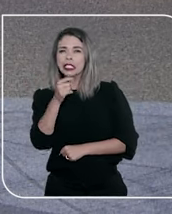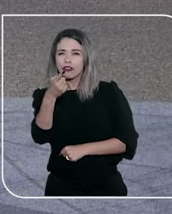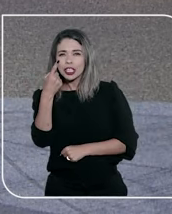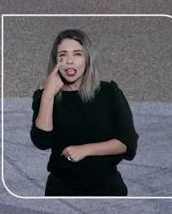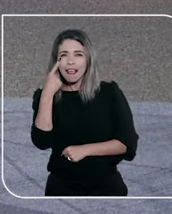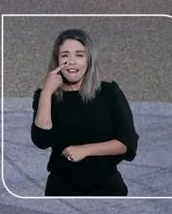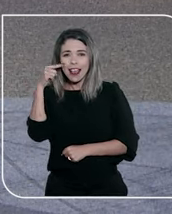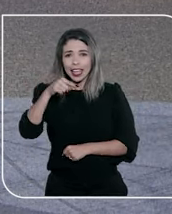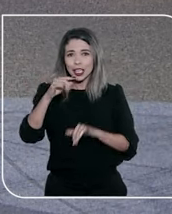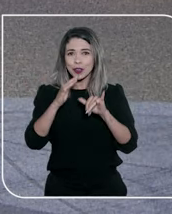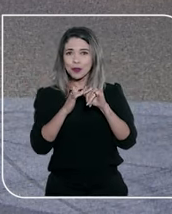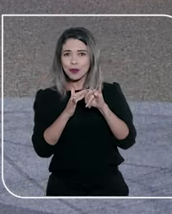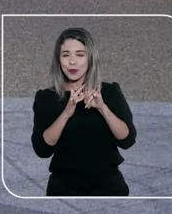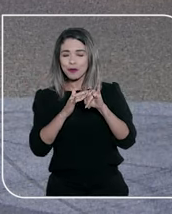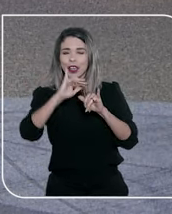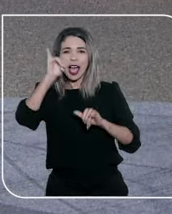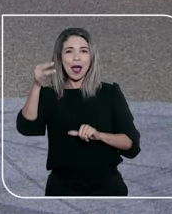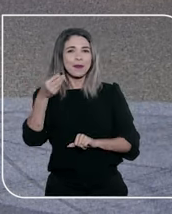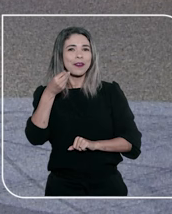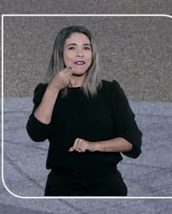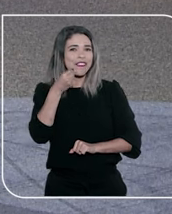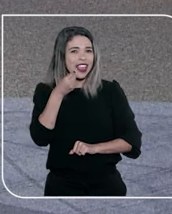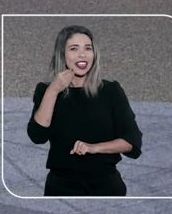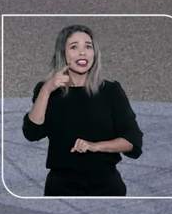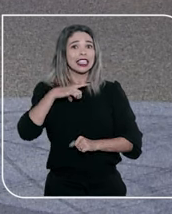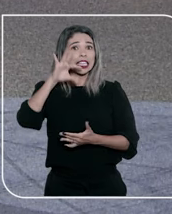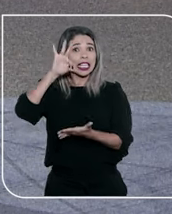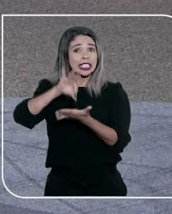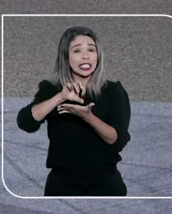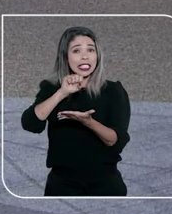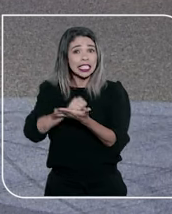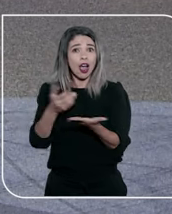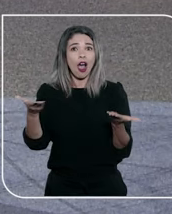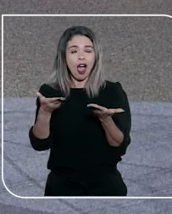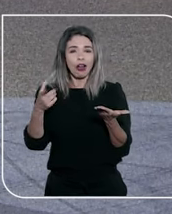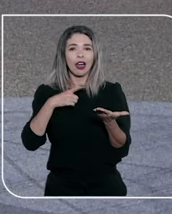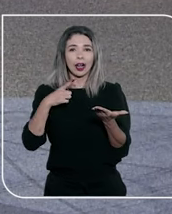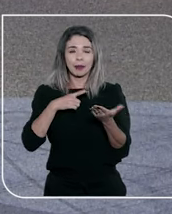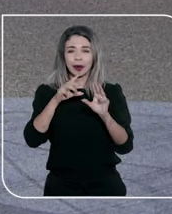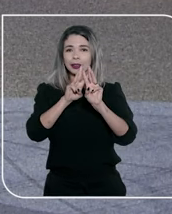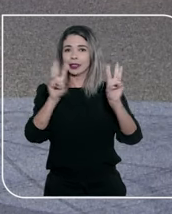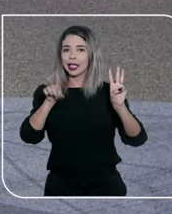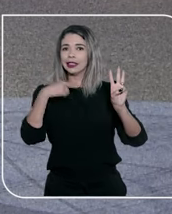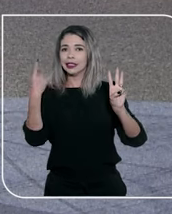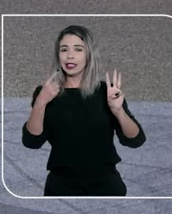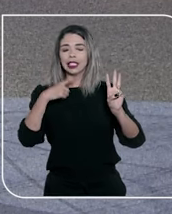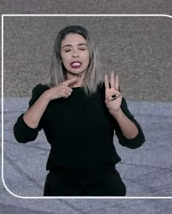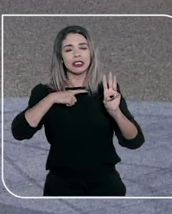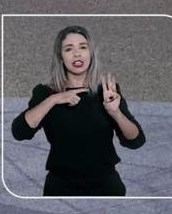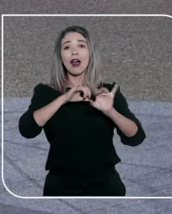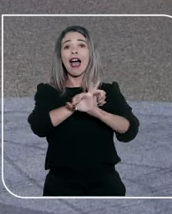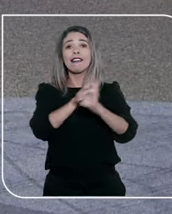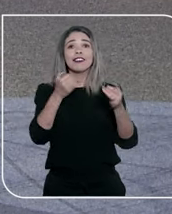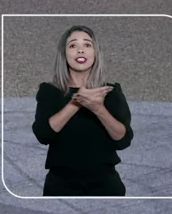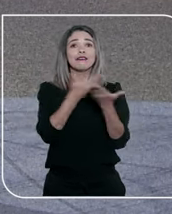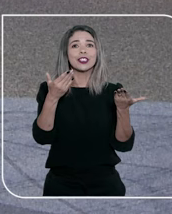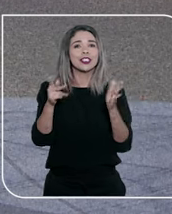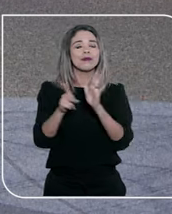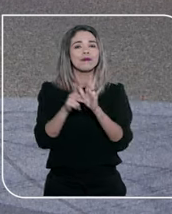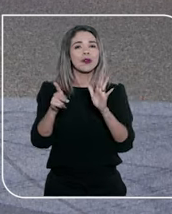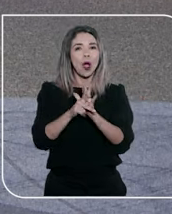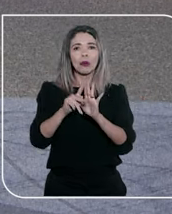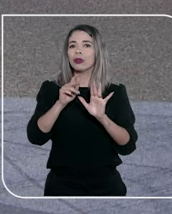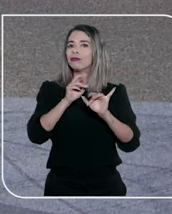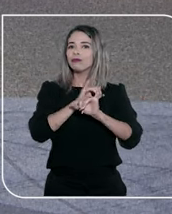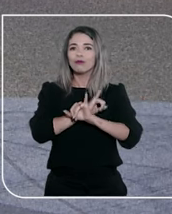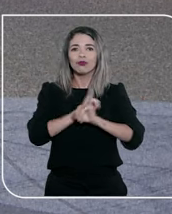YouTube, aproveite para fazer sua inscrição agora mesmo em nosso canal e ativar o sininho de notificações para ficar por dentro de tudo que a